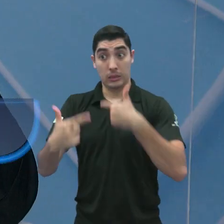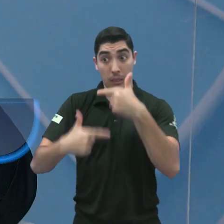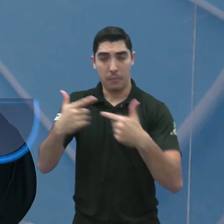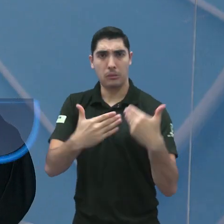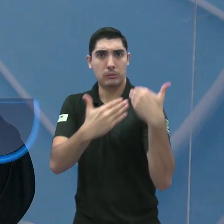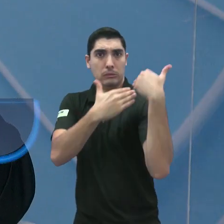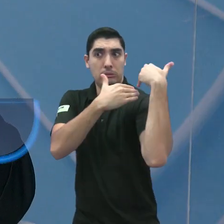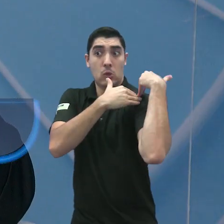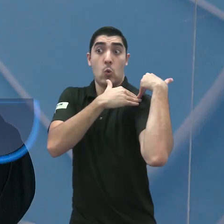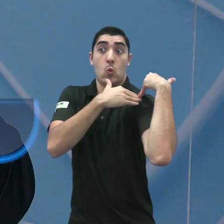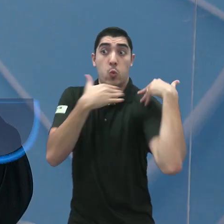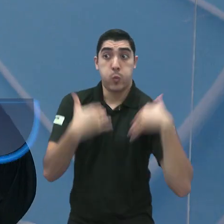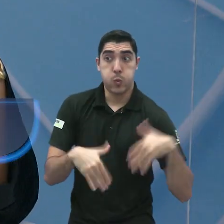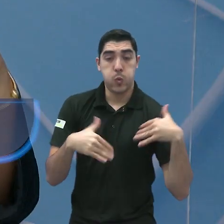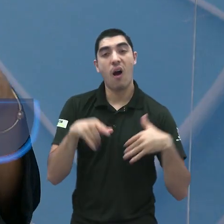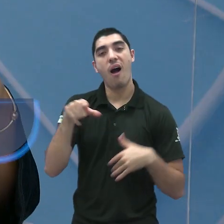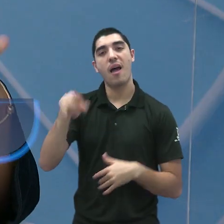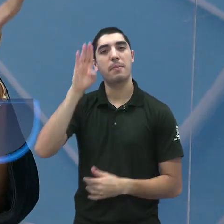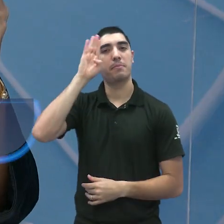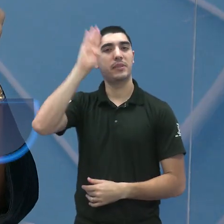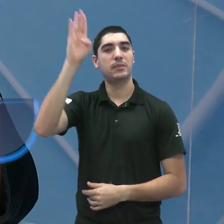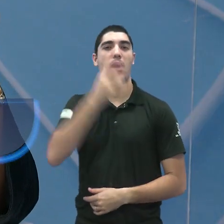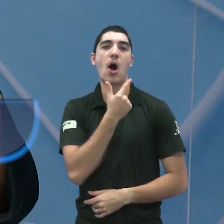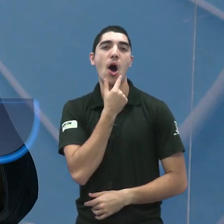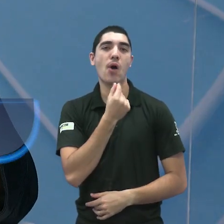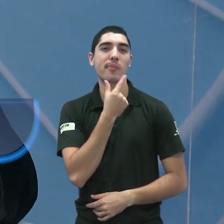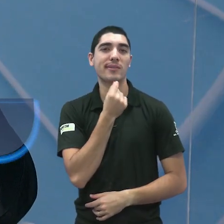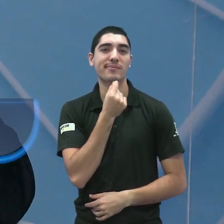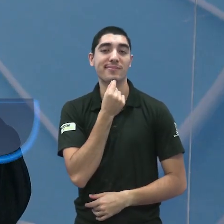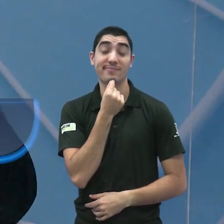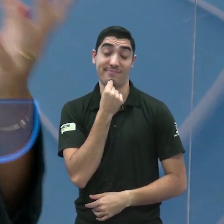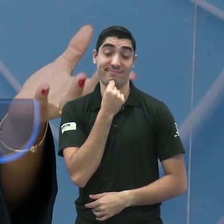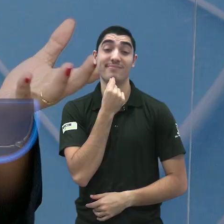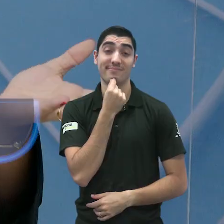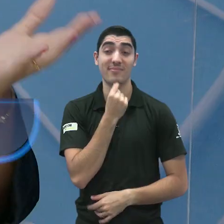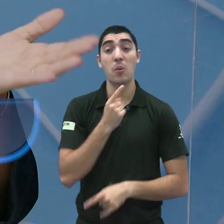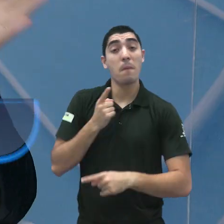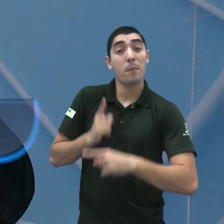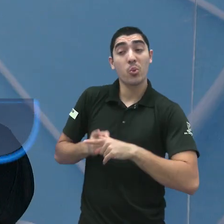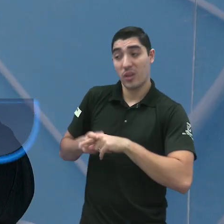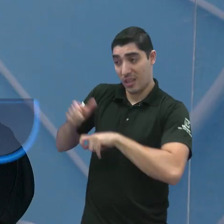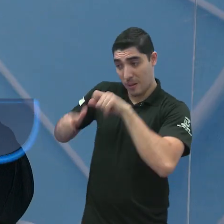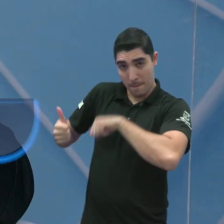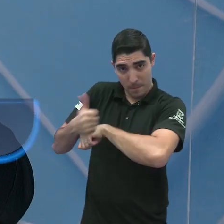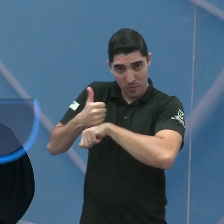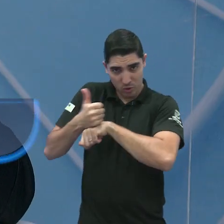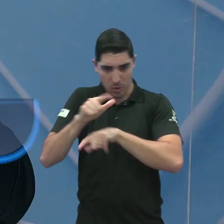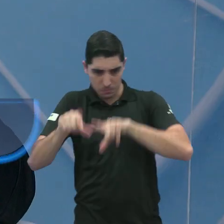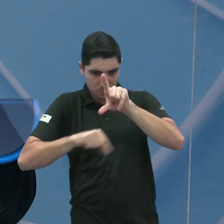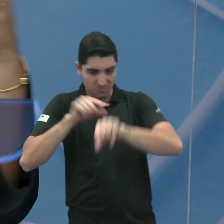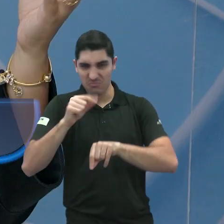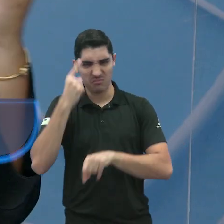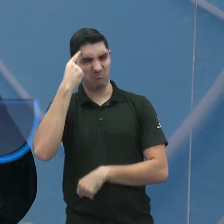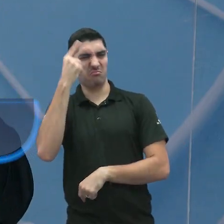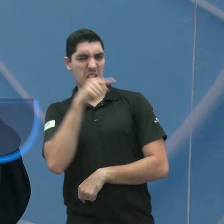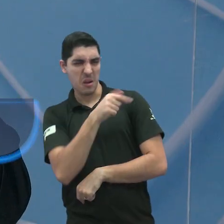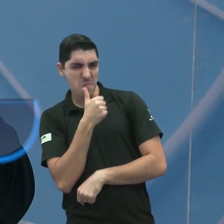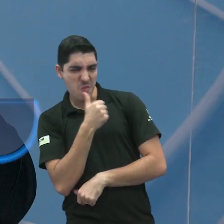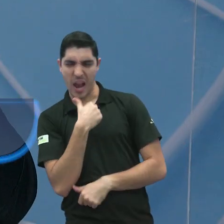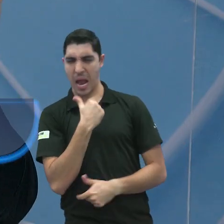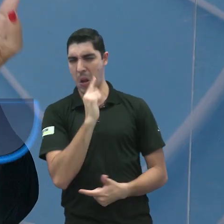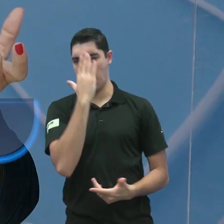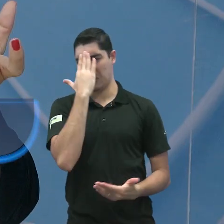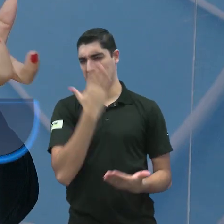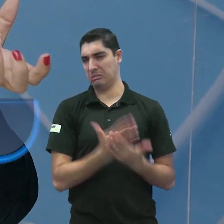responsabilidade, geralmente são designados a homens. Parece que recrutadores não acreditam no potencial das